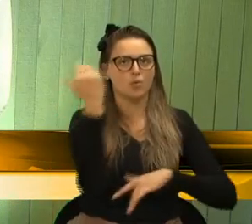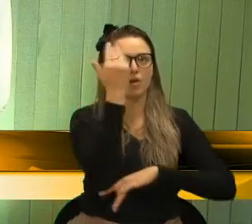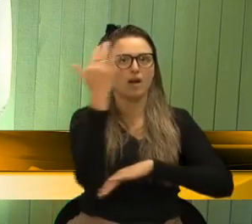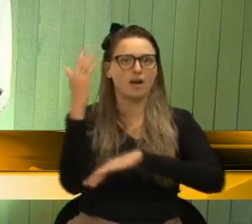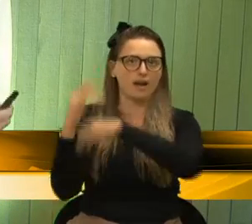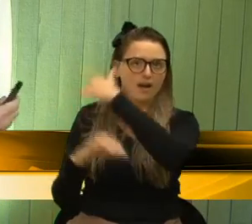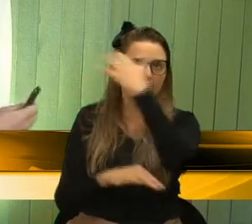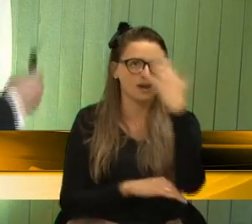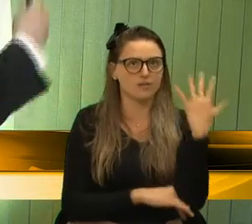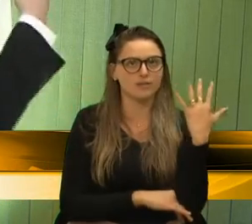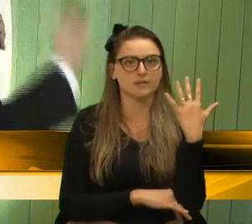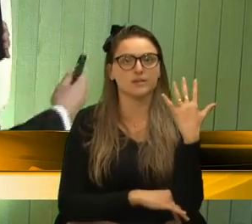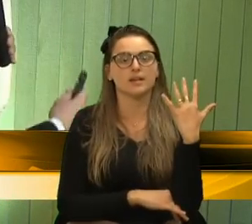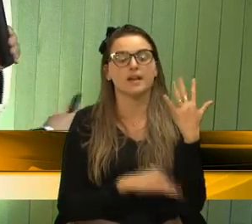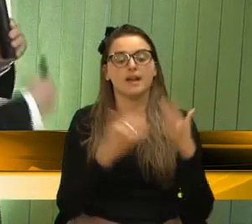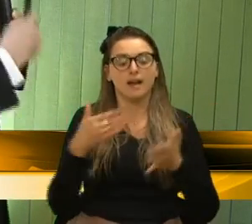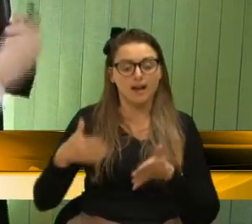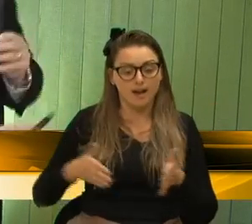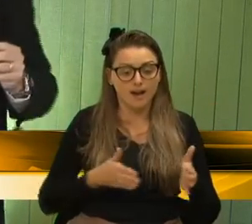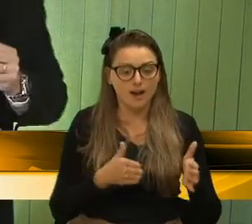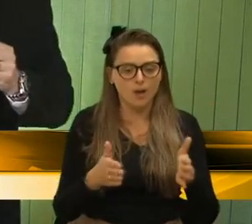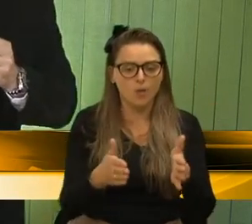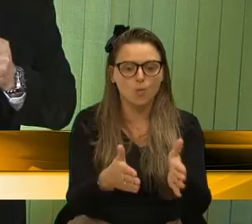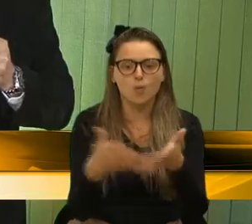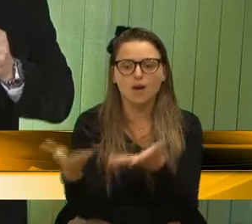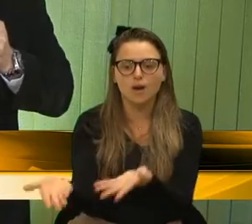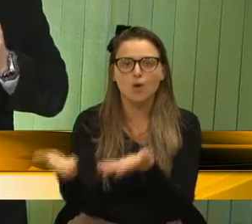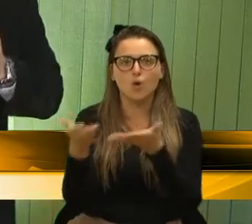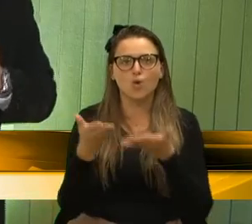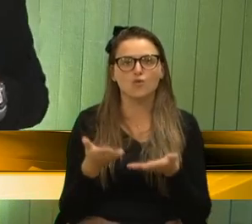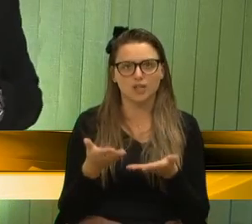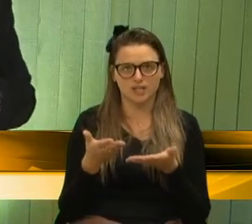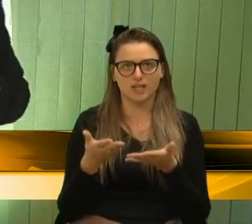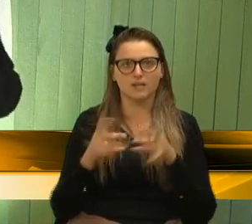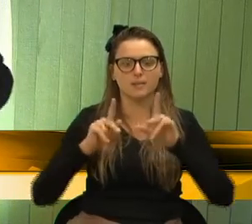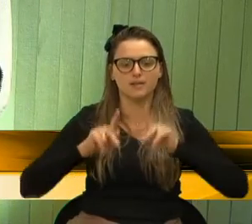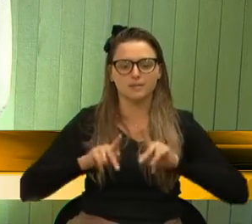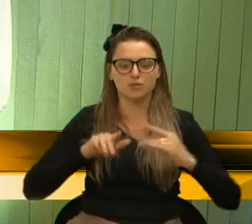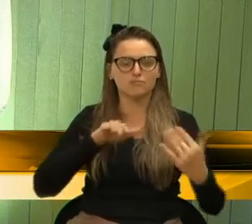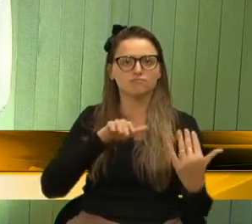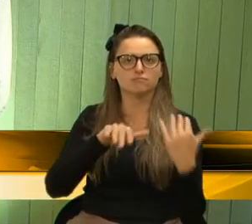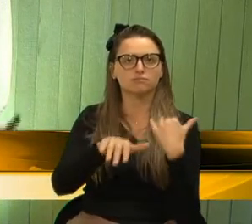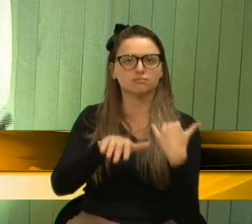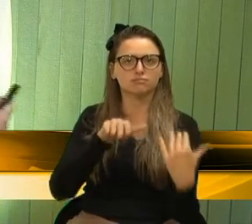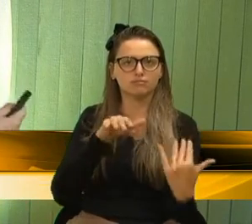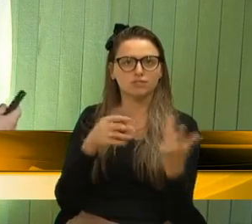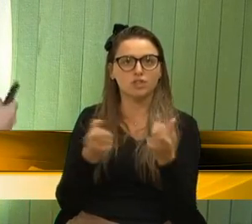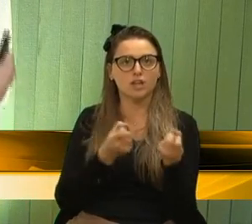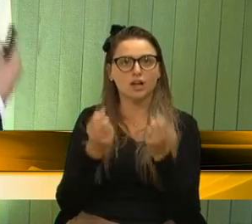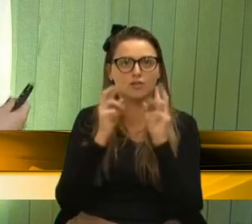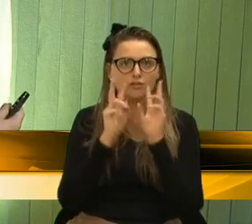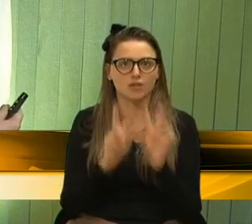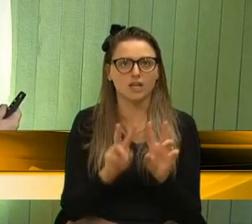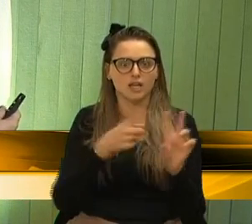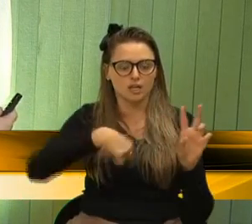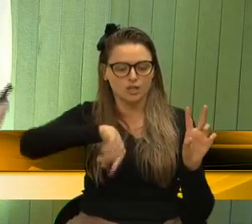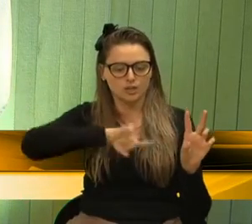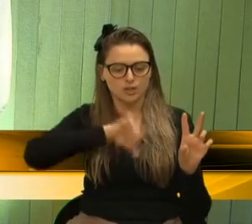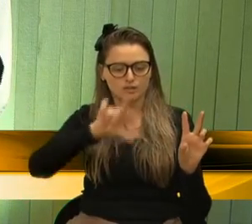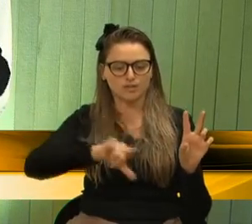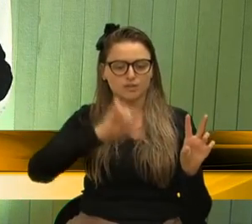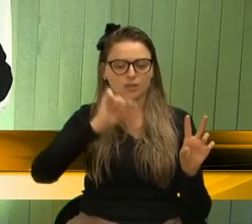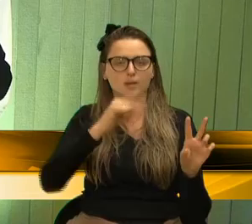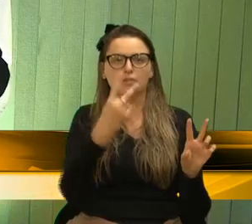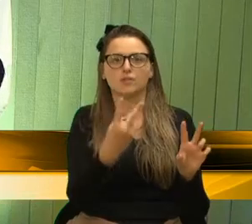de trânsito, ou seja, a avenida com vida, né, em movimento. E nós escolhemos 28 pontos da